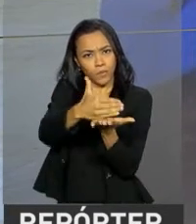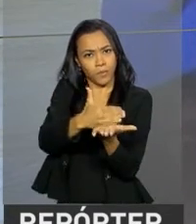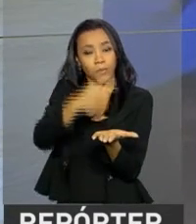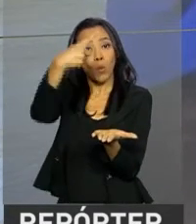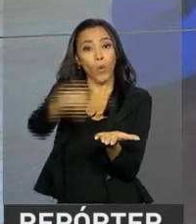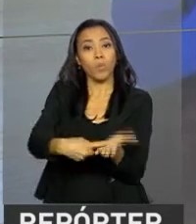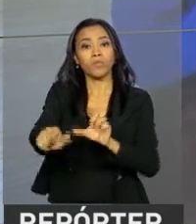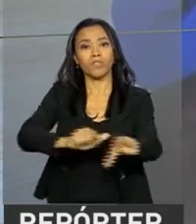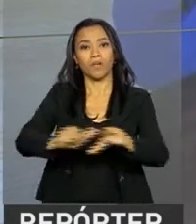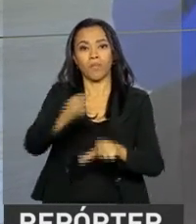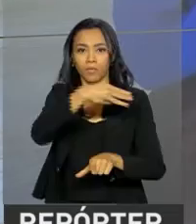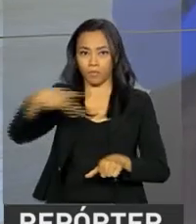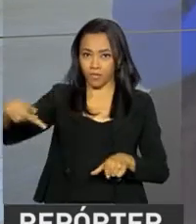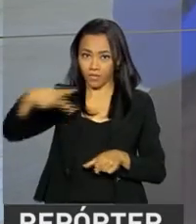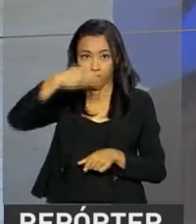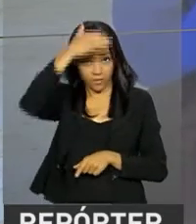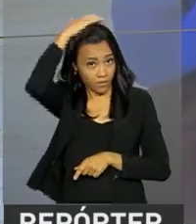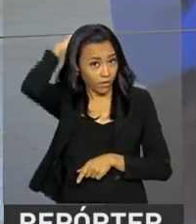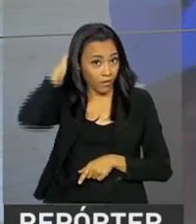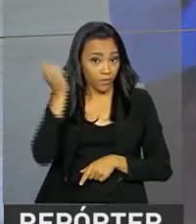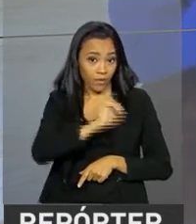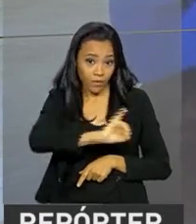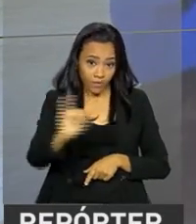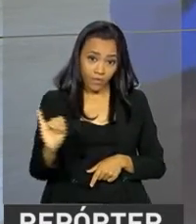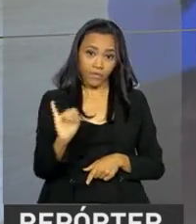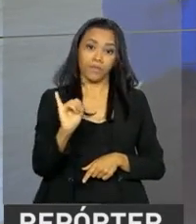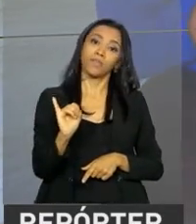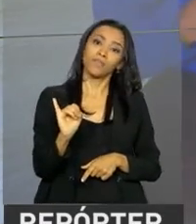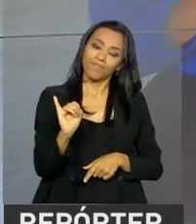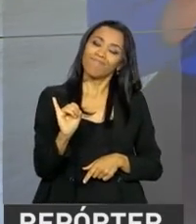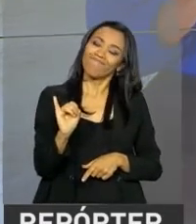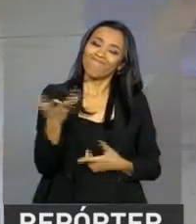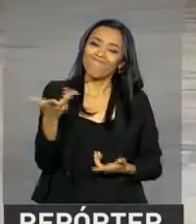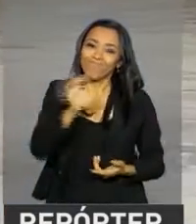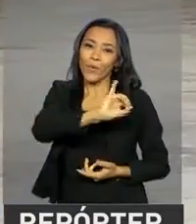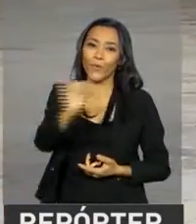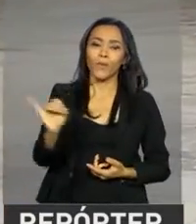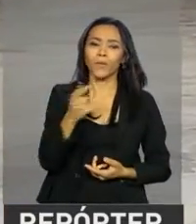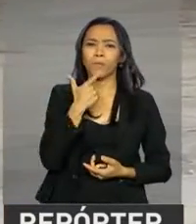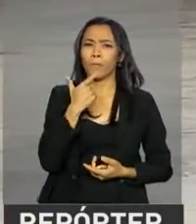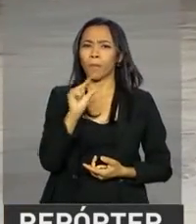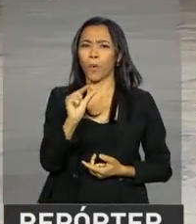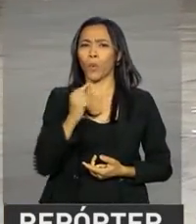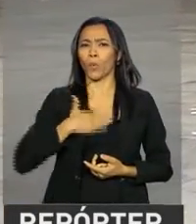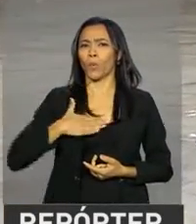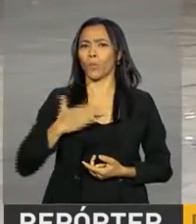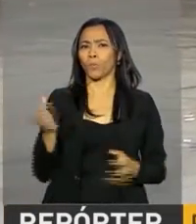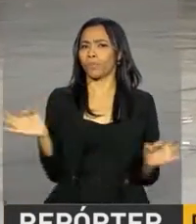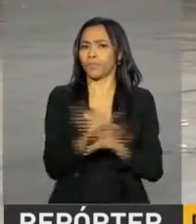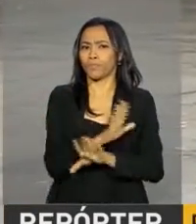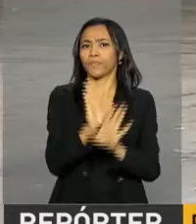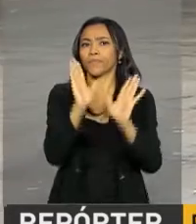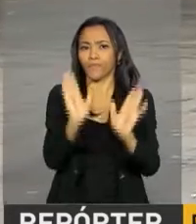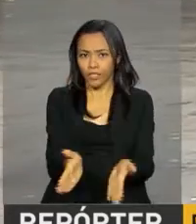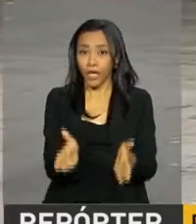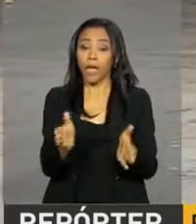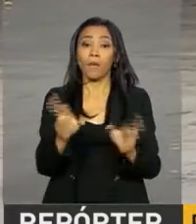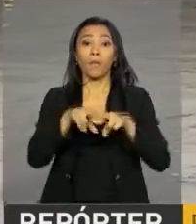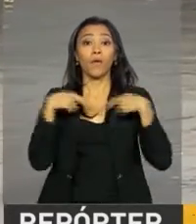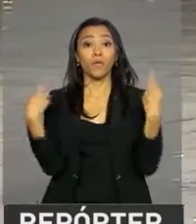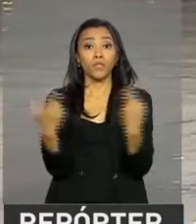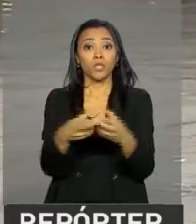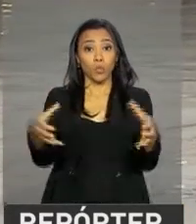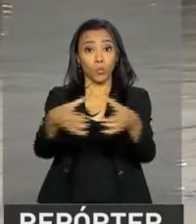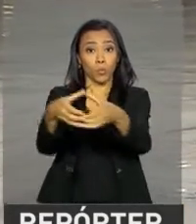Michel Temer. Oi, Paola. Oi, Leandro. Terminou agora há pouco uma reunião do presidente Michel Temer com a bancada